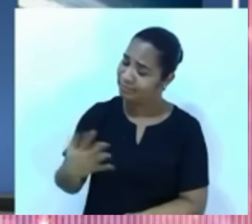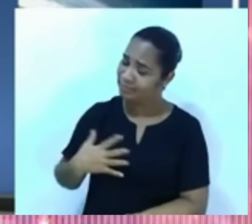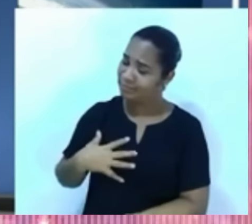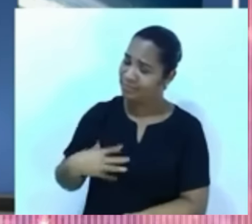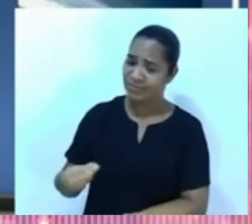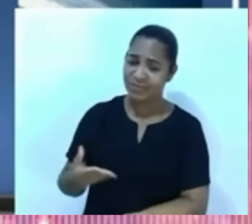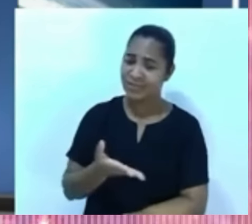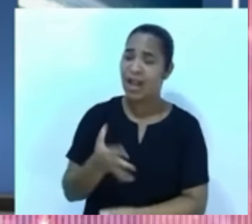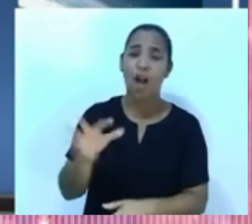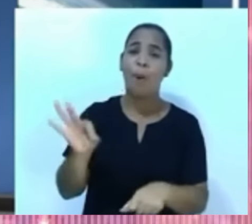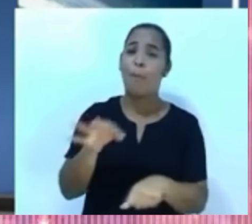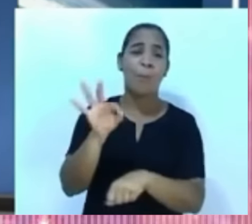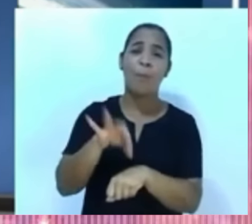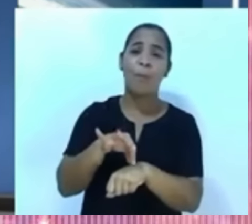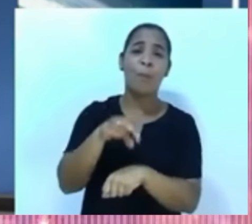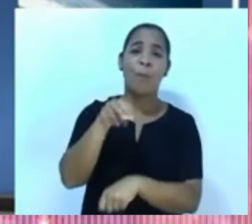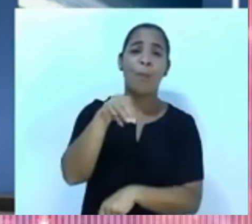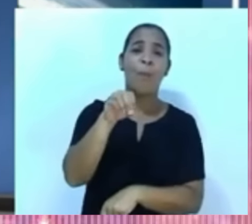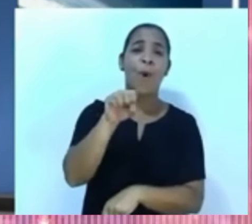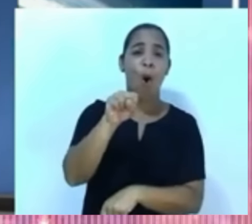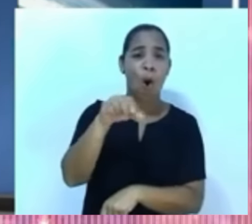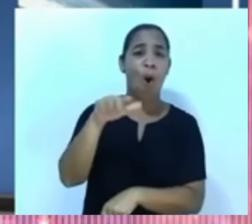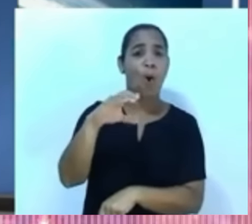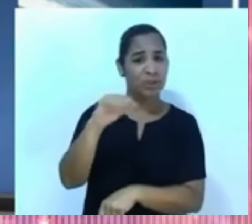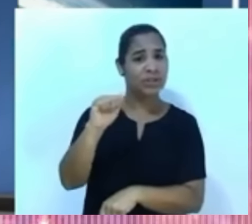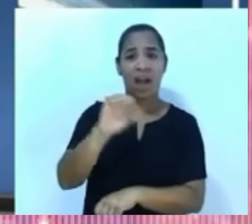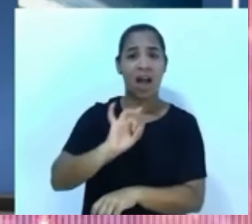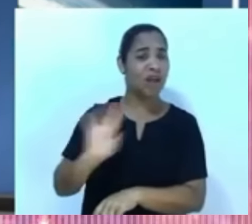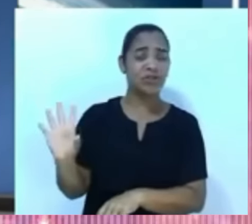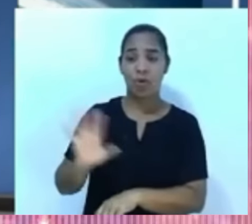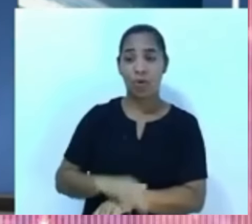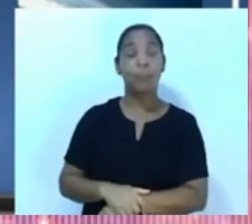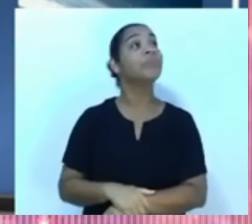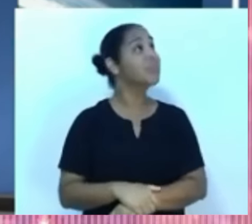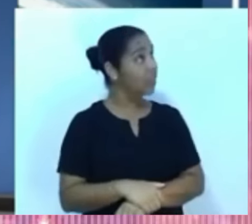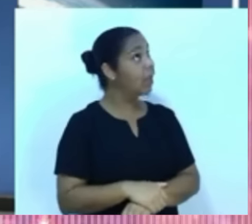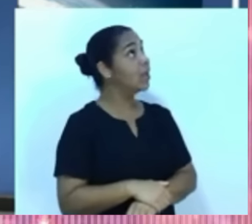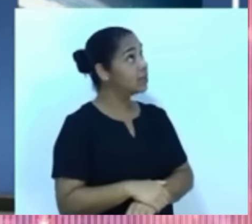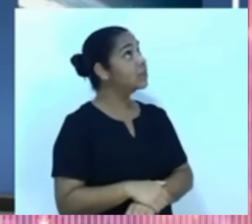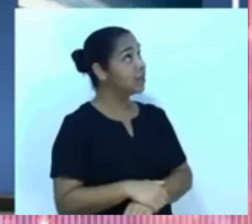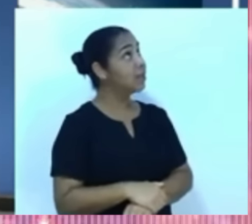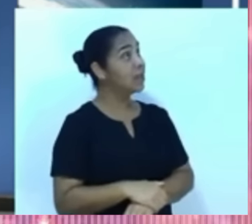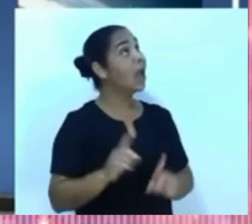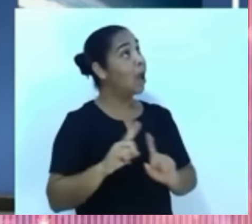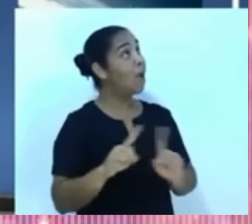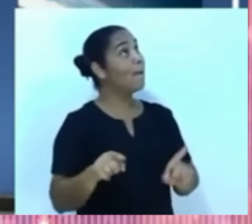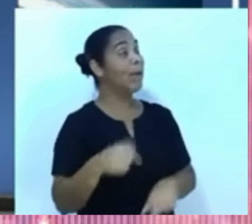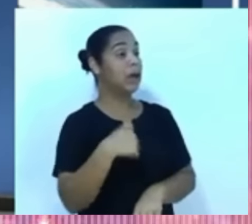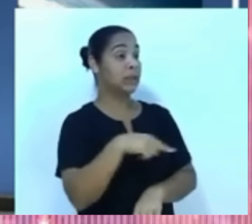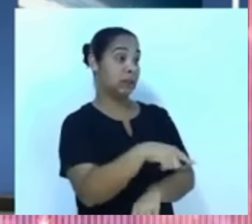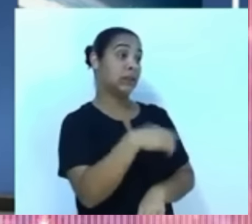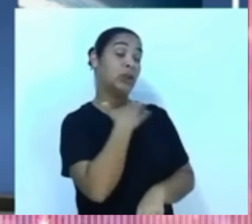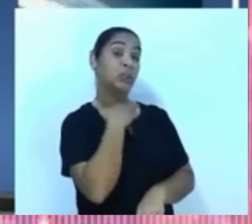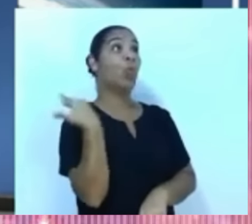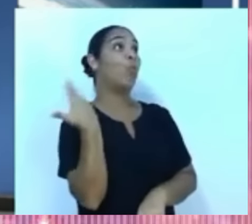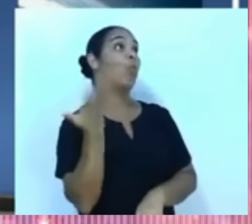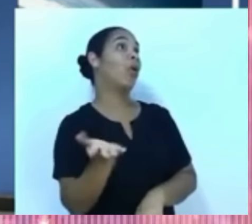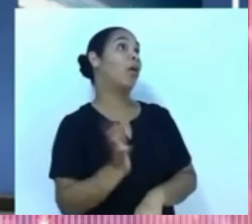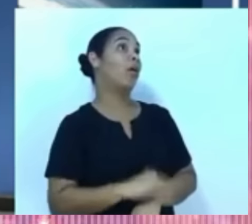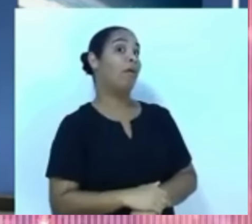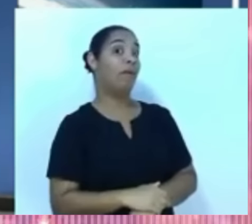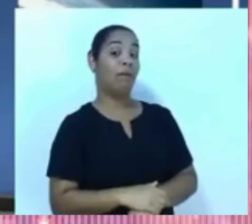é uma mosca é é uma mosca papai mas ia morrer papai eu ouvi